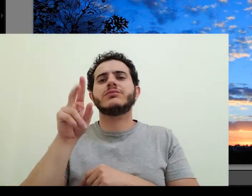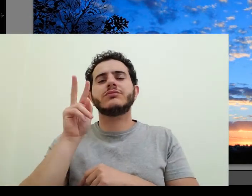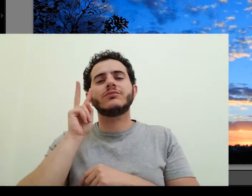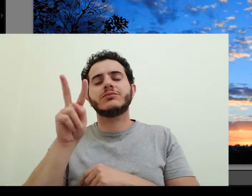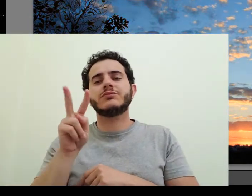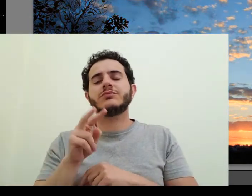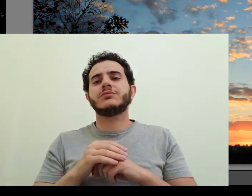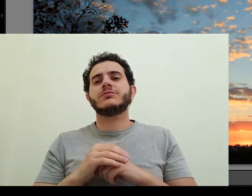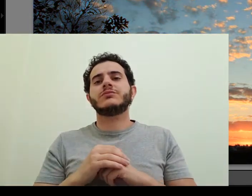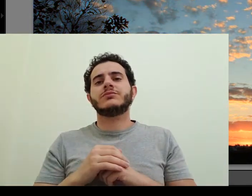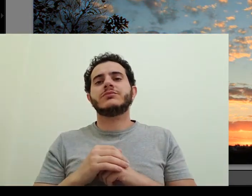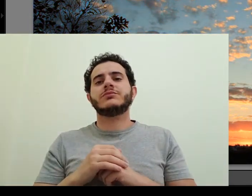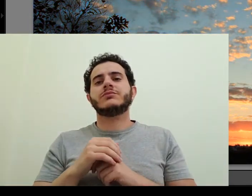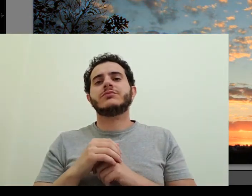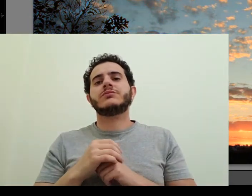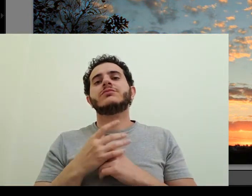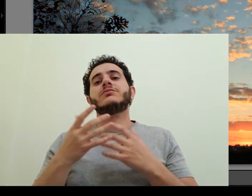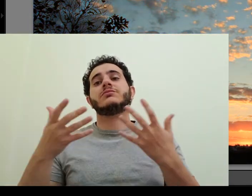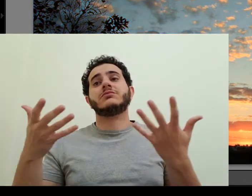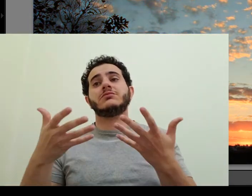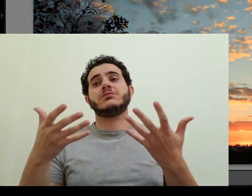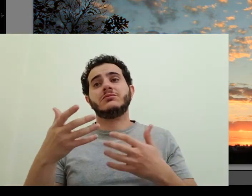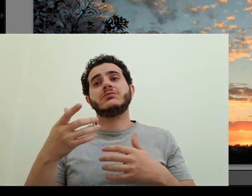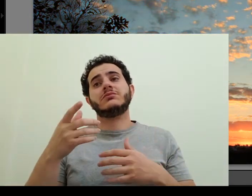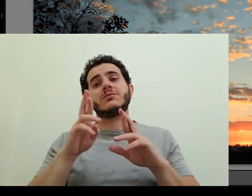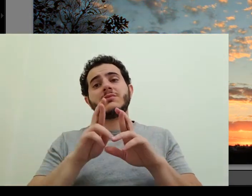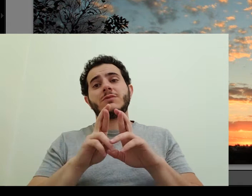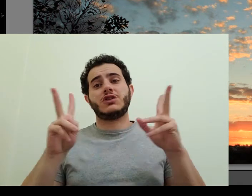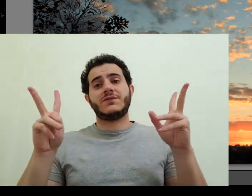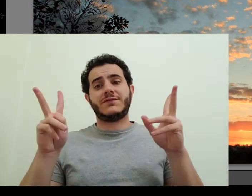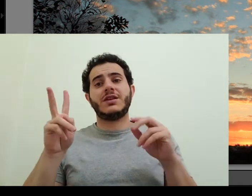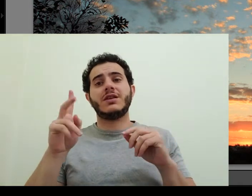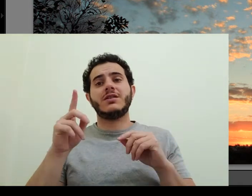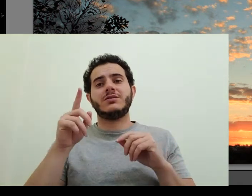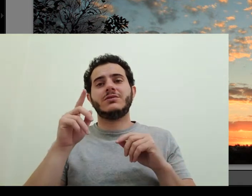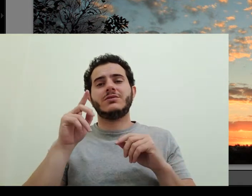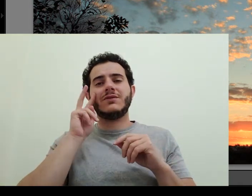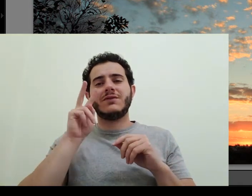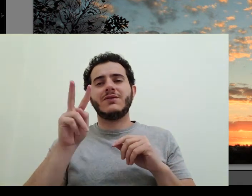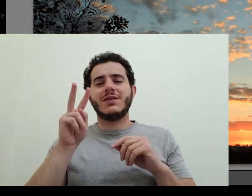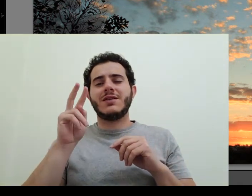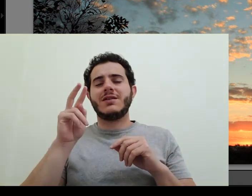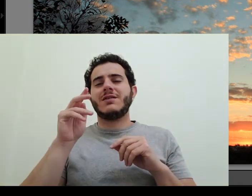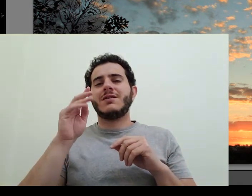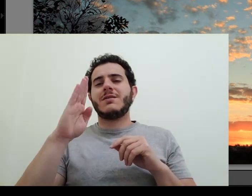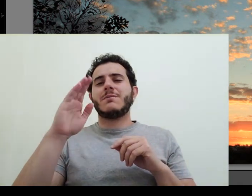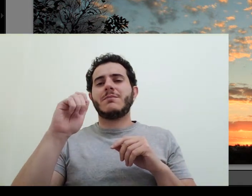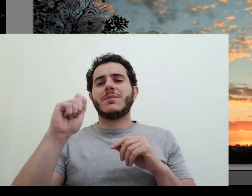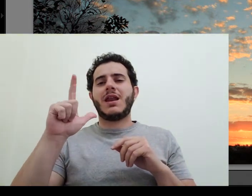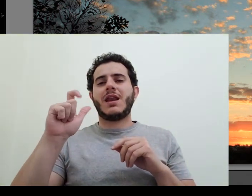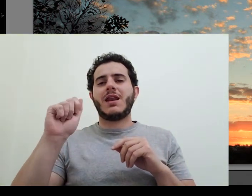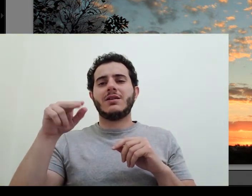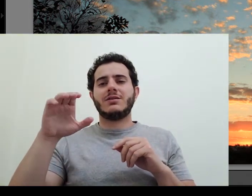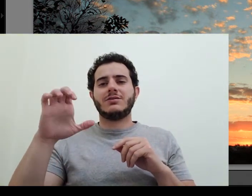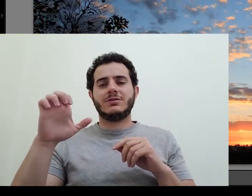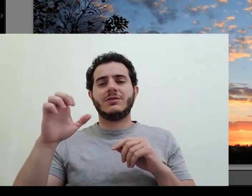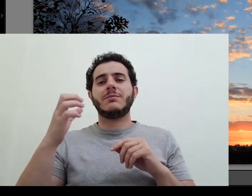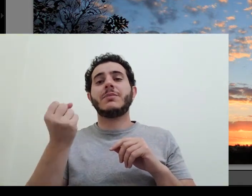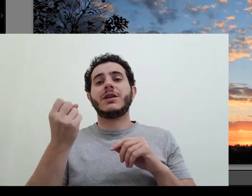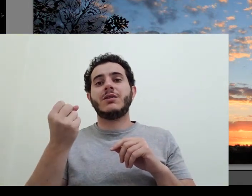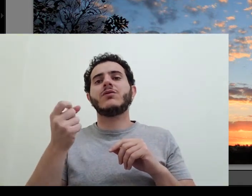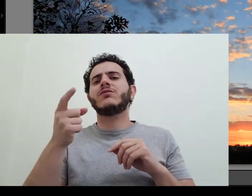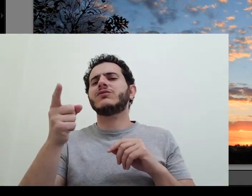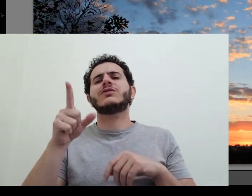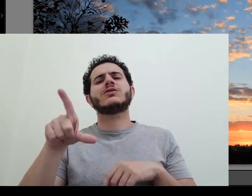vai dar muito certo, vai ficar azulado. Então aqui uma grande diferença aqui do balanço de branco no RAW, que você escolhe o que você quiser.